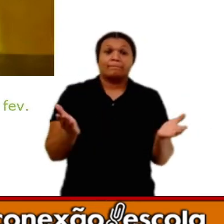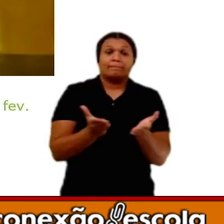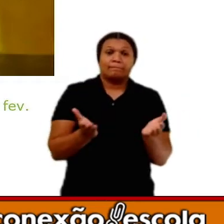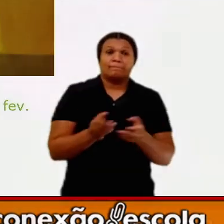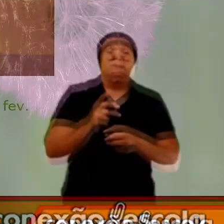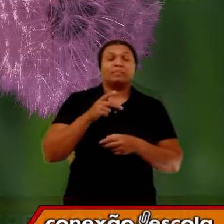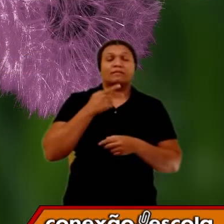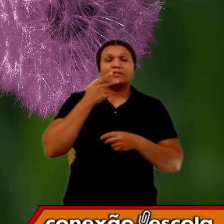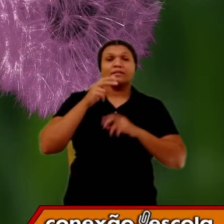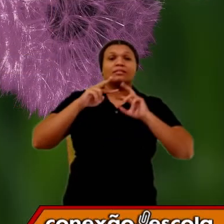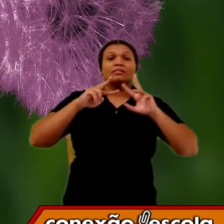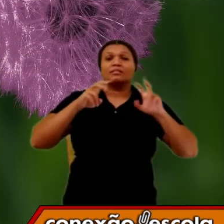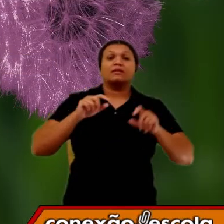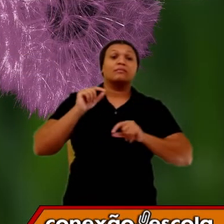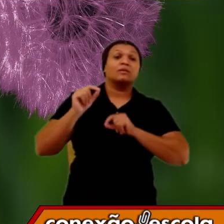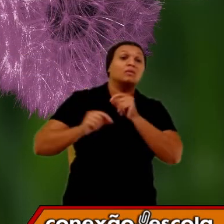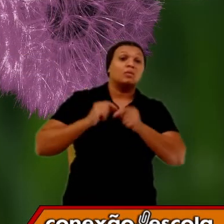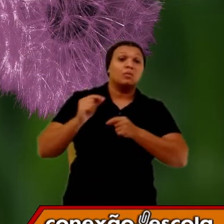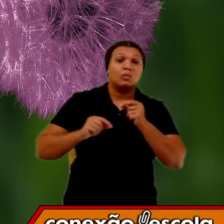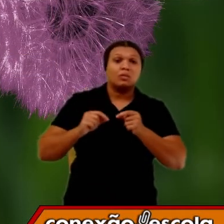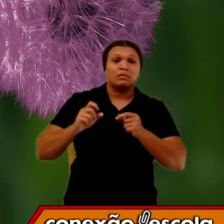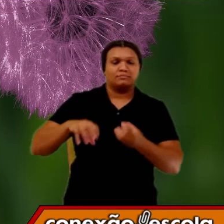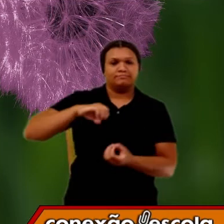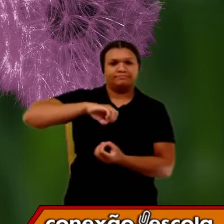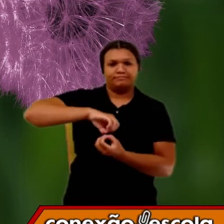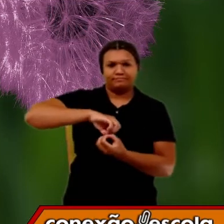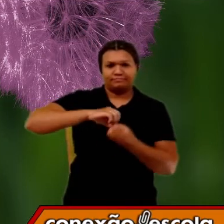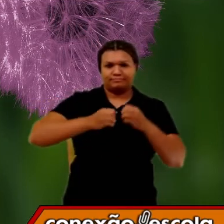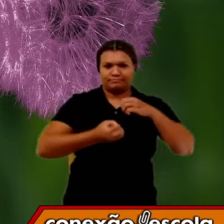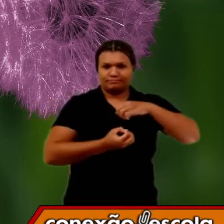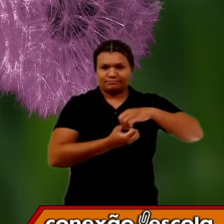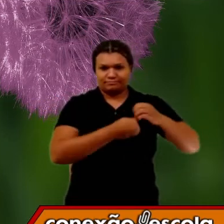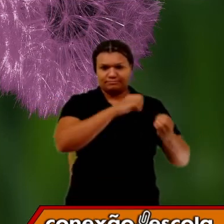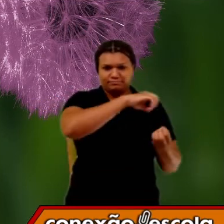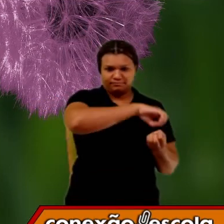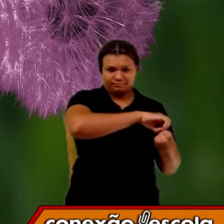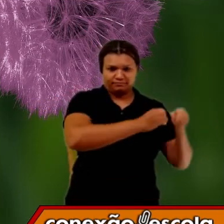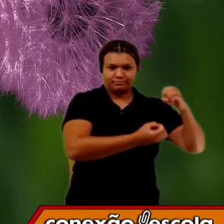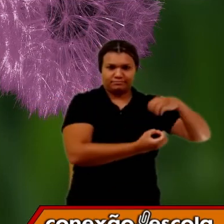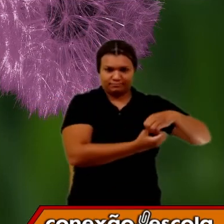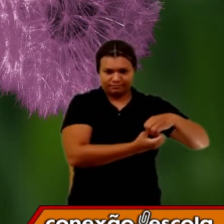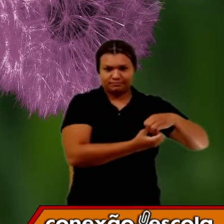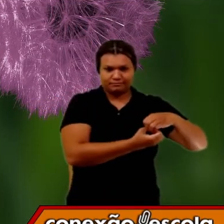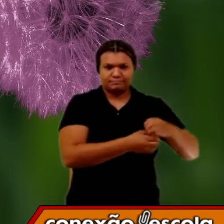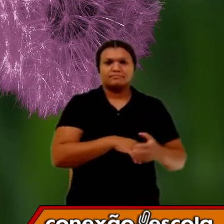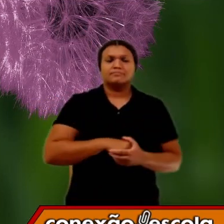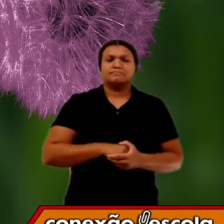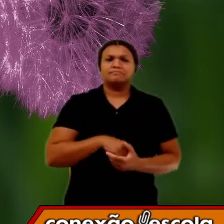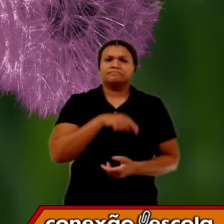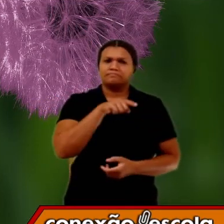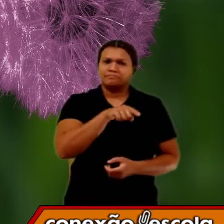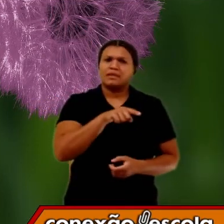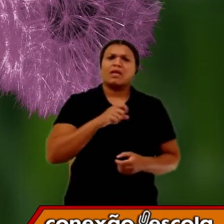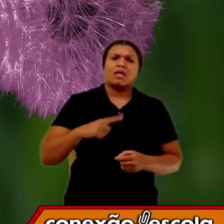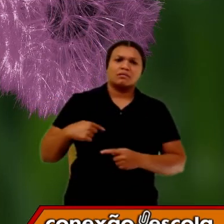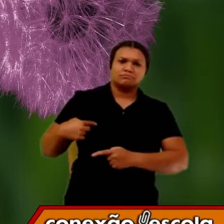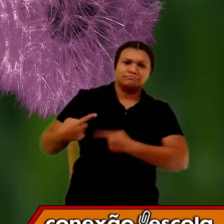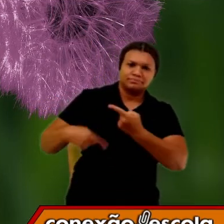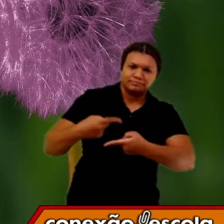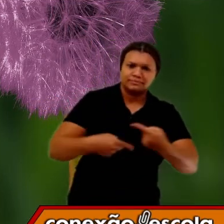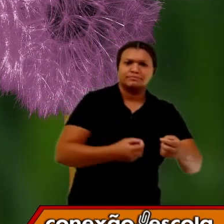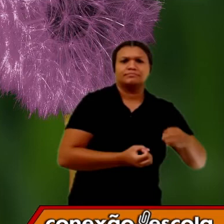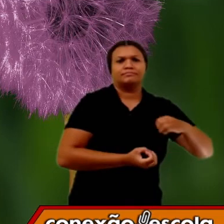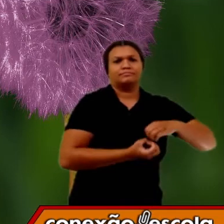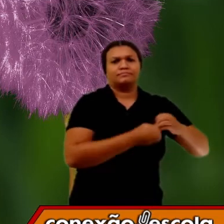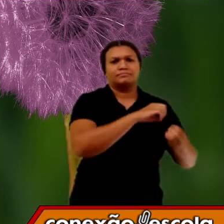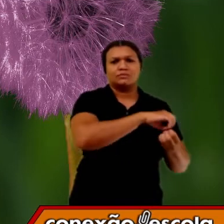reprodução assexuada, que não envolve a união de células reprodutivas. Na reprodução assexuada, um único